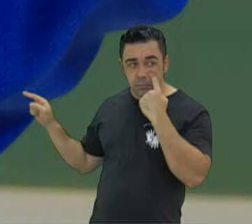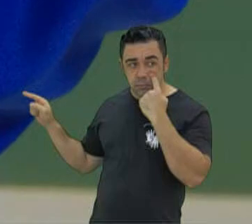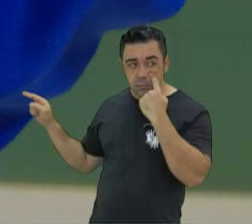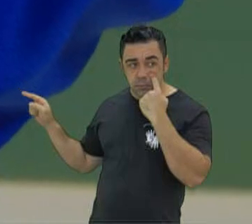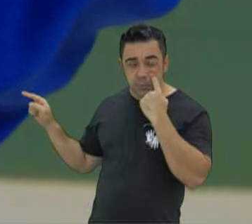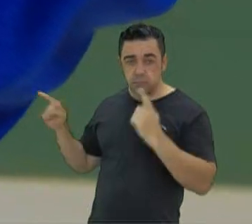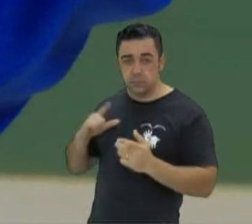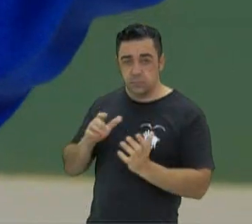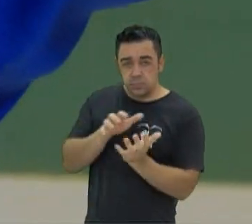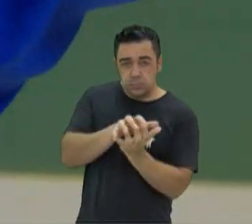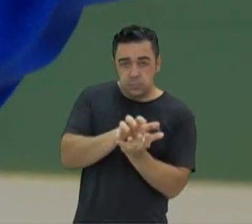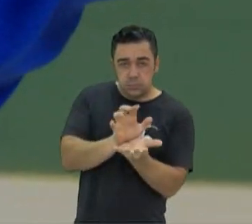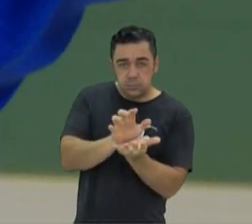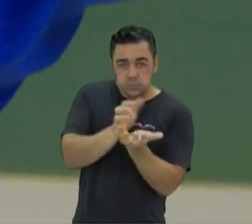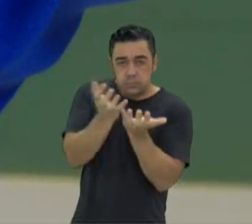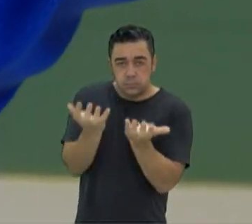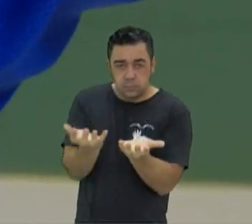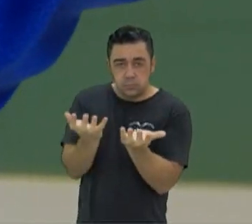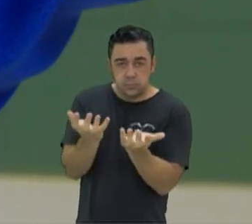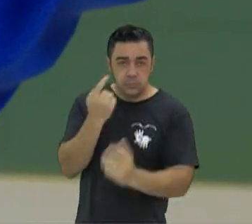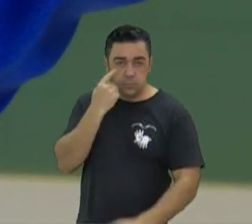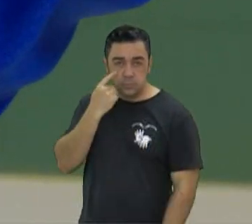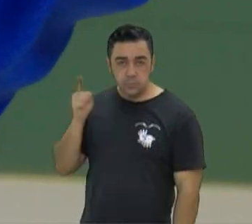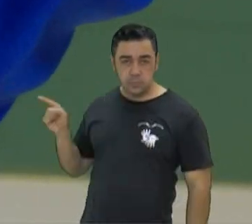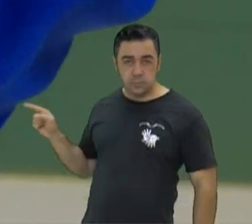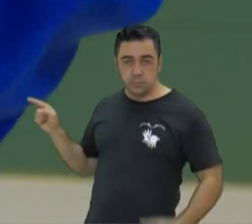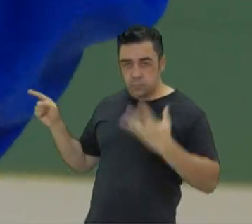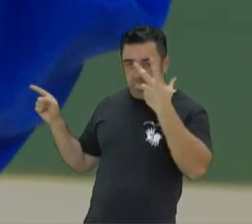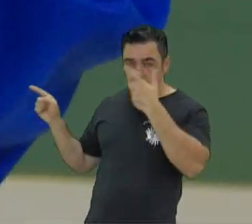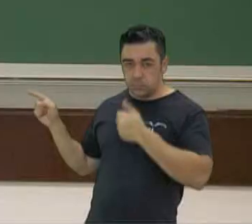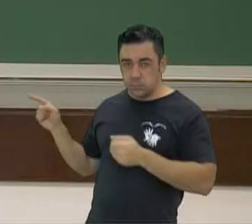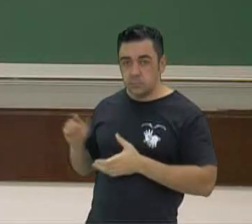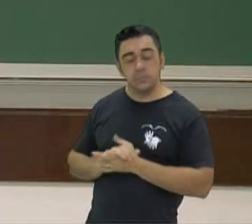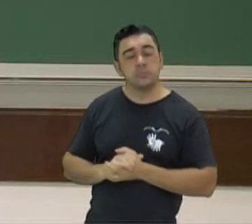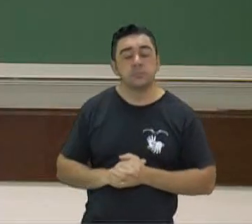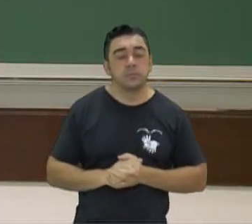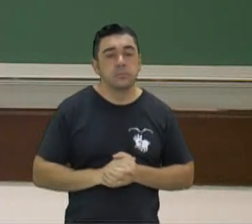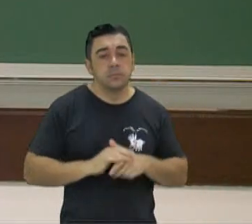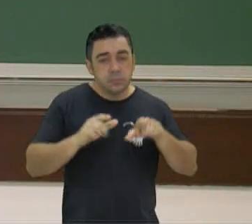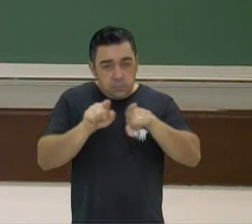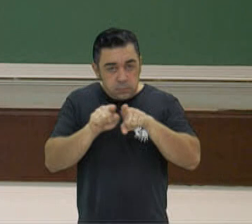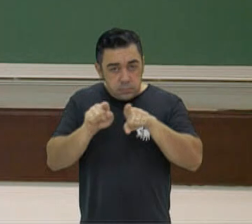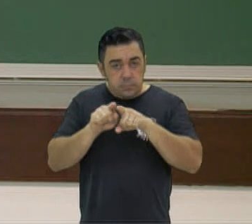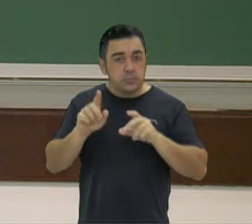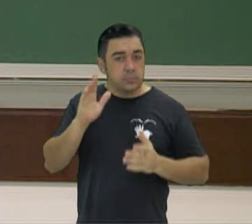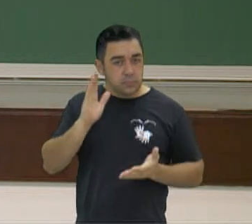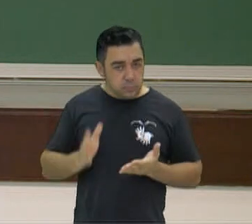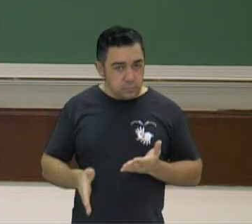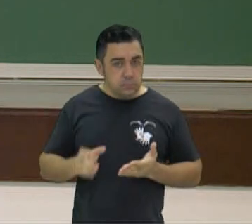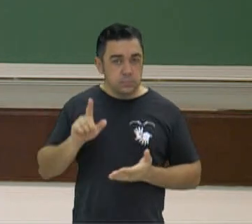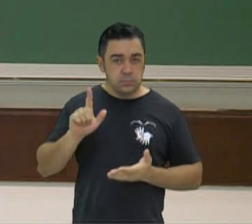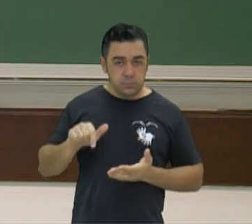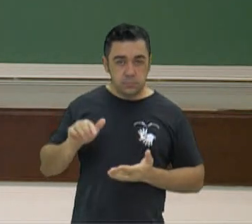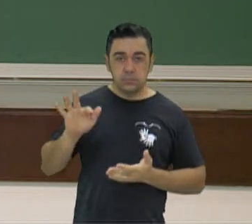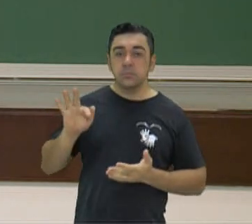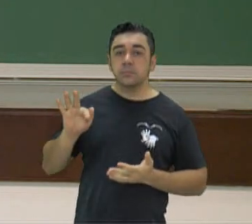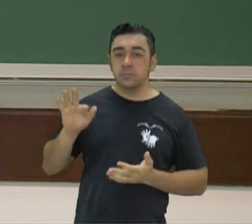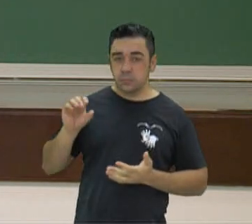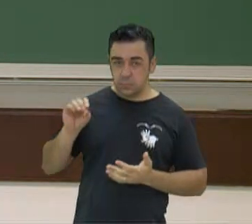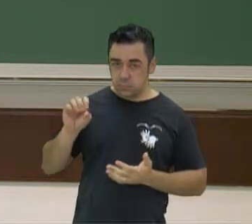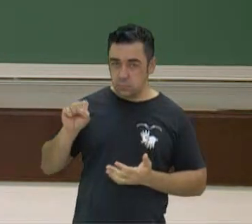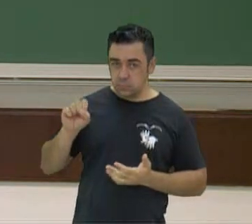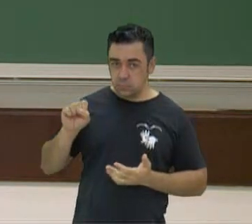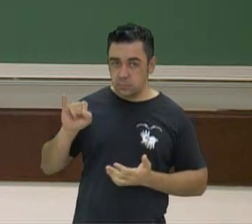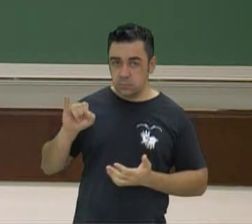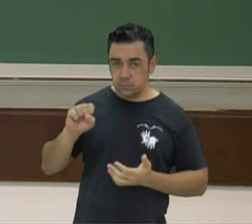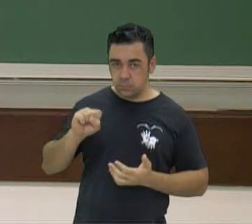das conchas, né? Bem bonitinho de ver aqui. E ainda eu trouxe aqui para vocês, né? Esses dois aqui são fósseis de verdade, né? Não